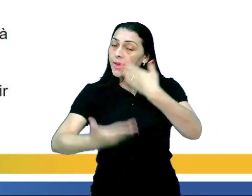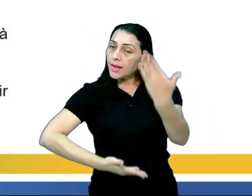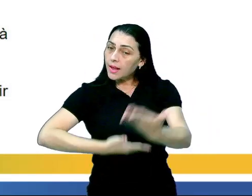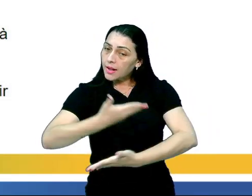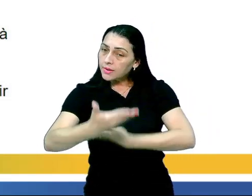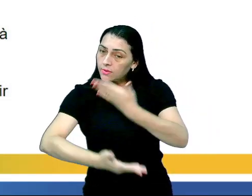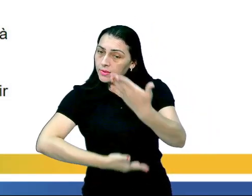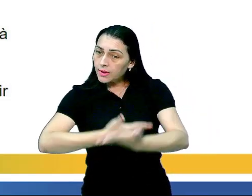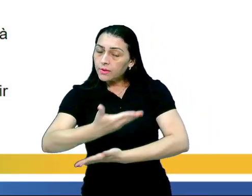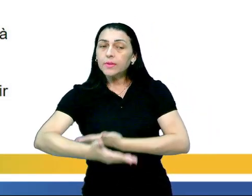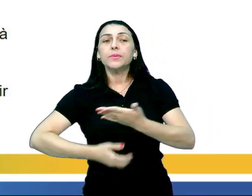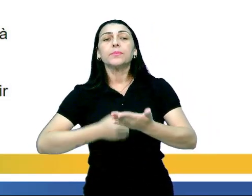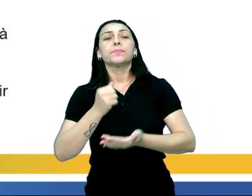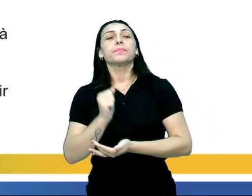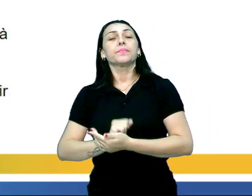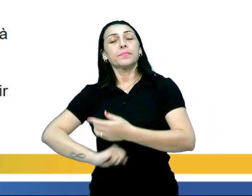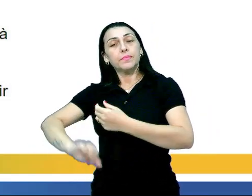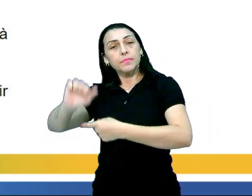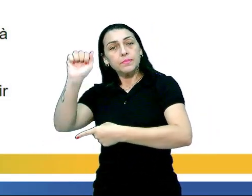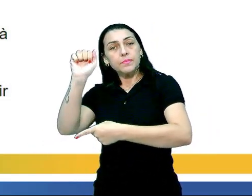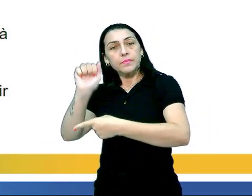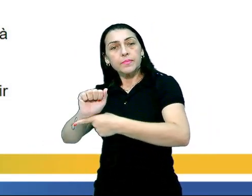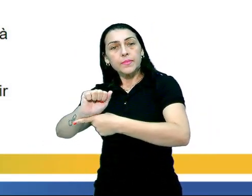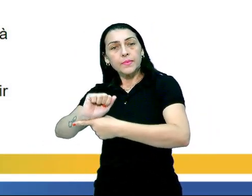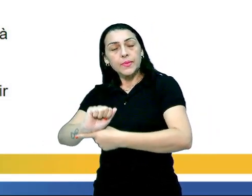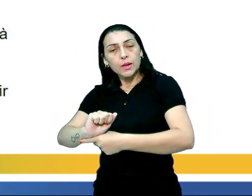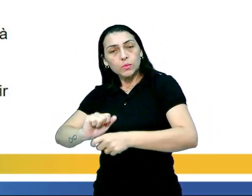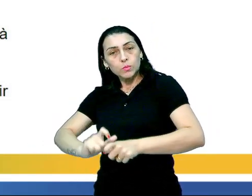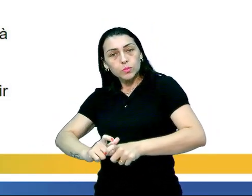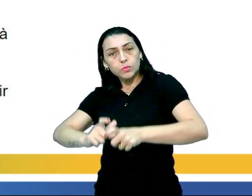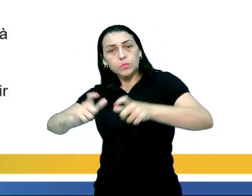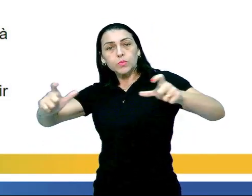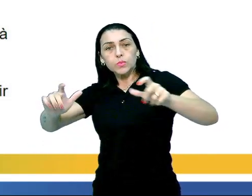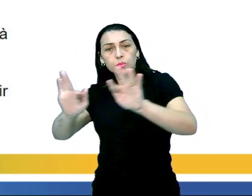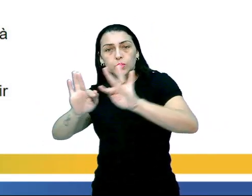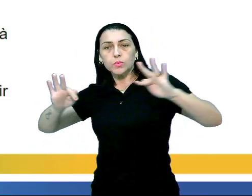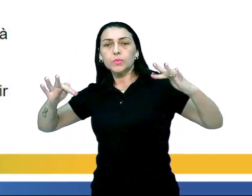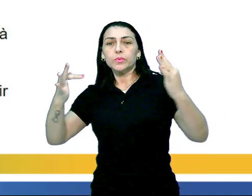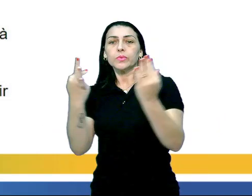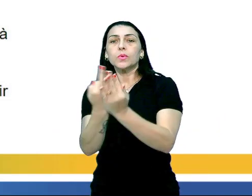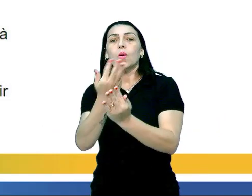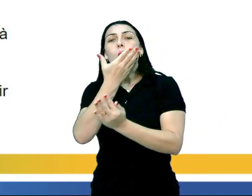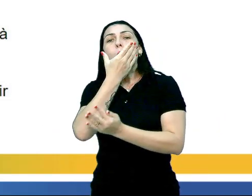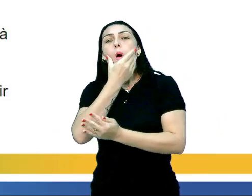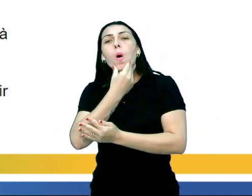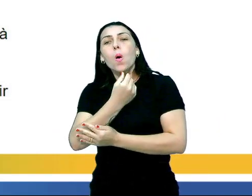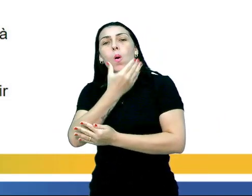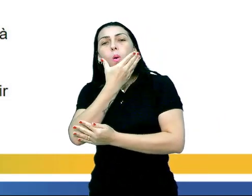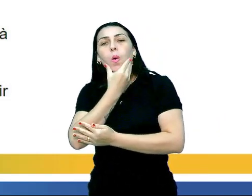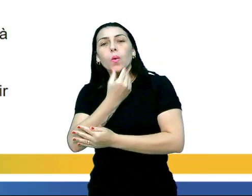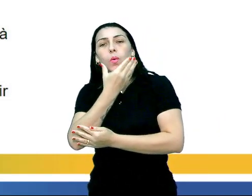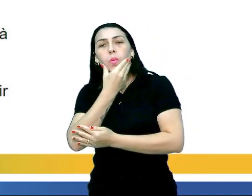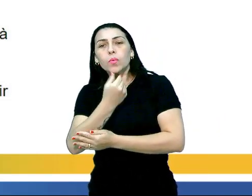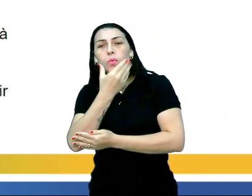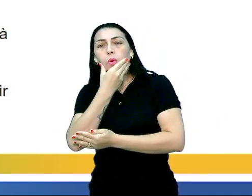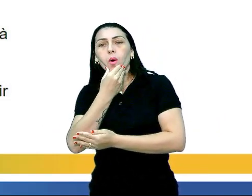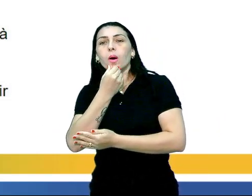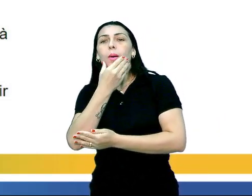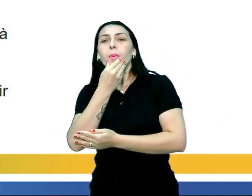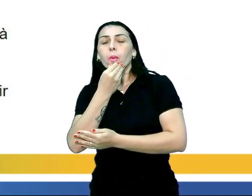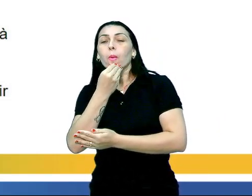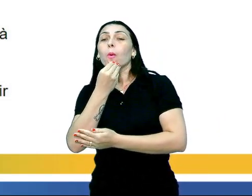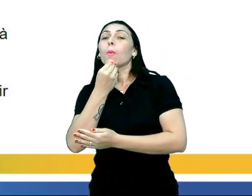brasileiros relacionada, letra A, ao relevante crescimento de famílias em que os